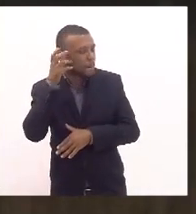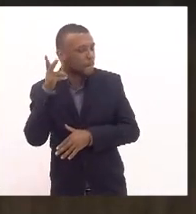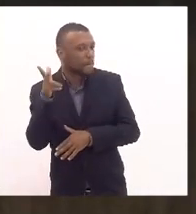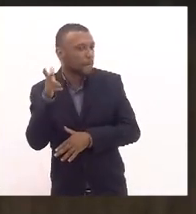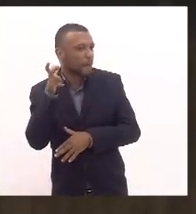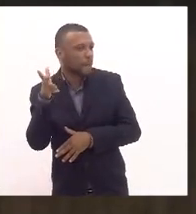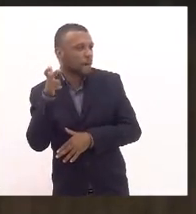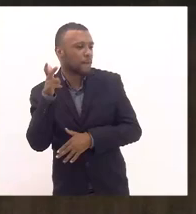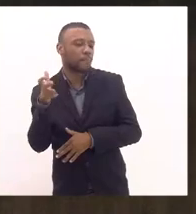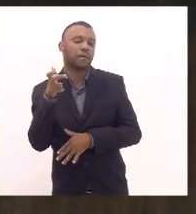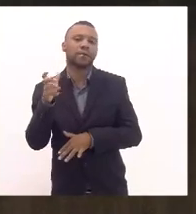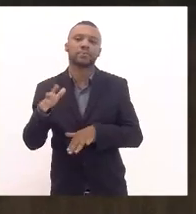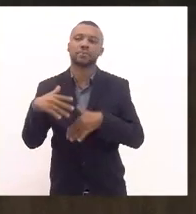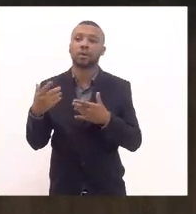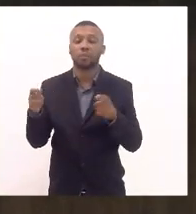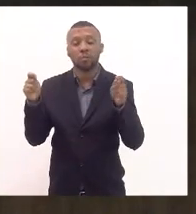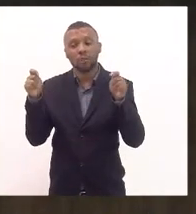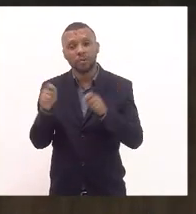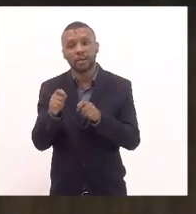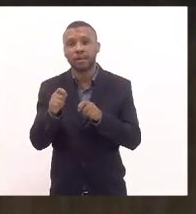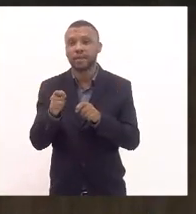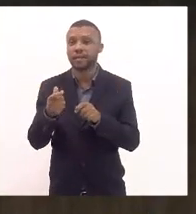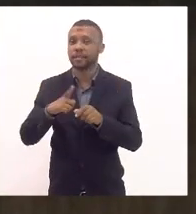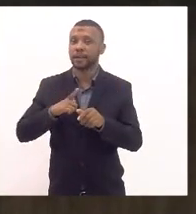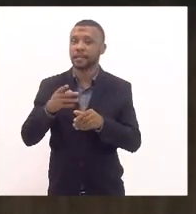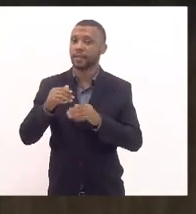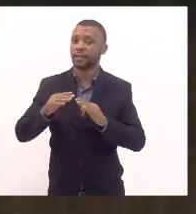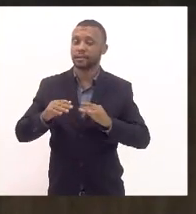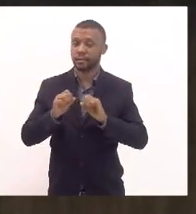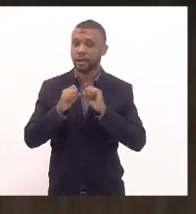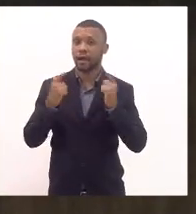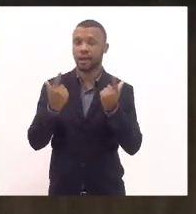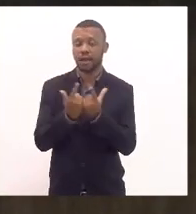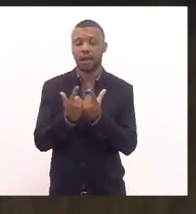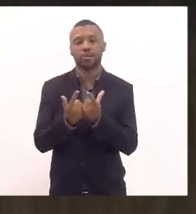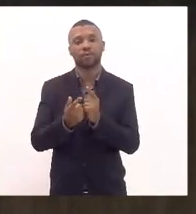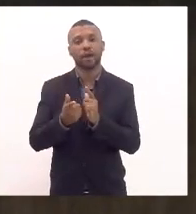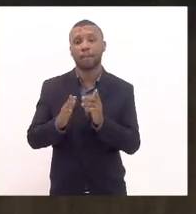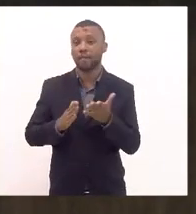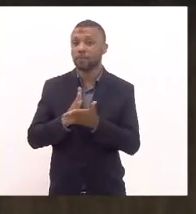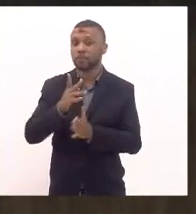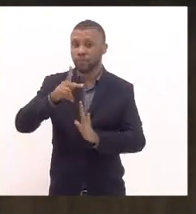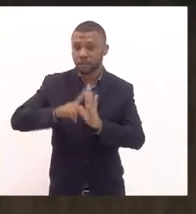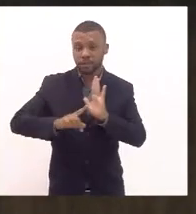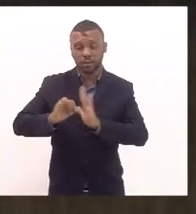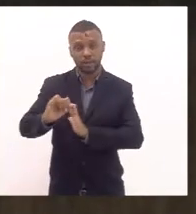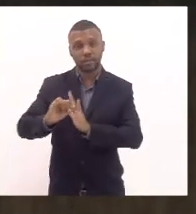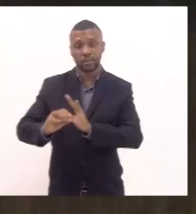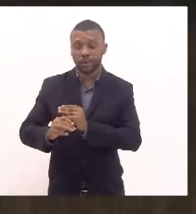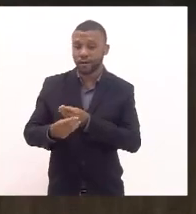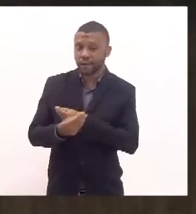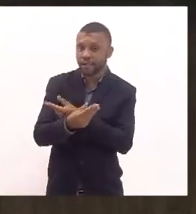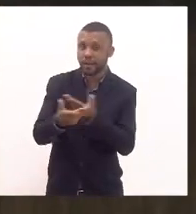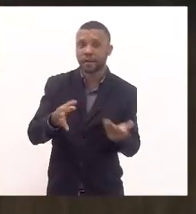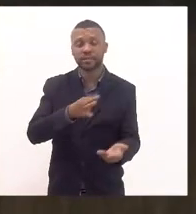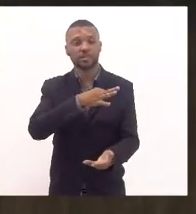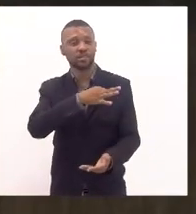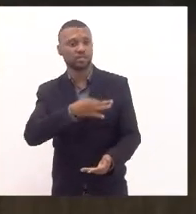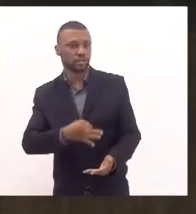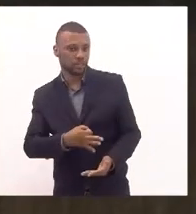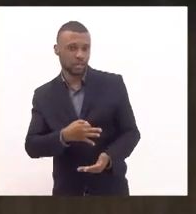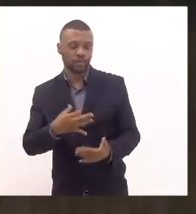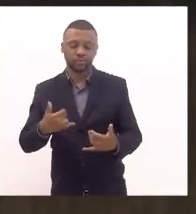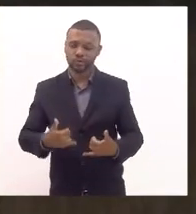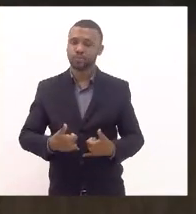poder meter nessa casa aprovação de um projeto como esse que dá dignidade mais uma vez só